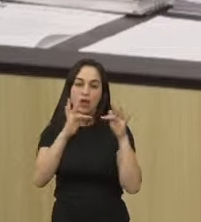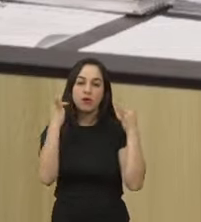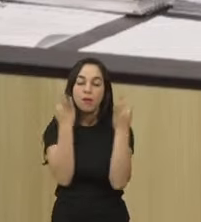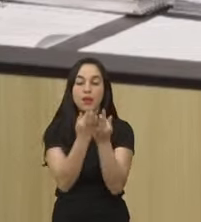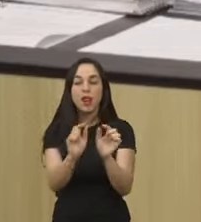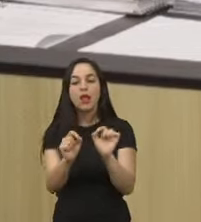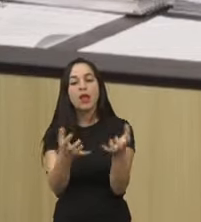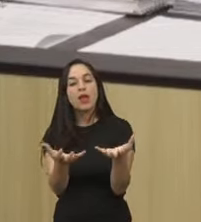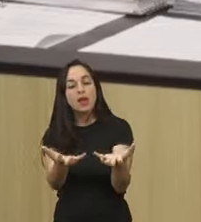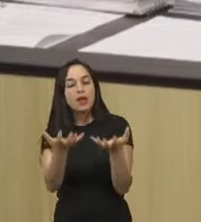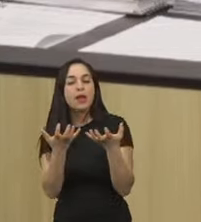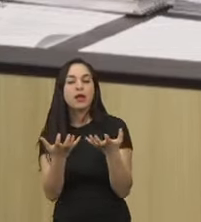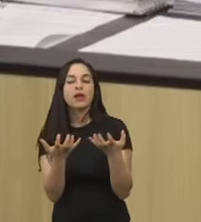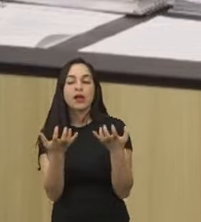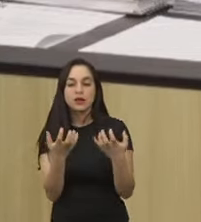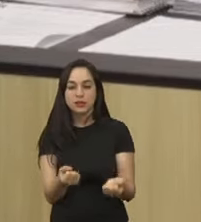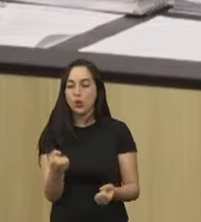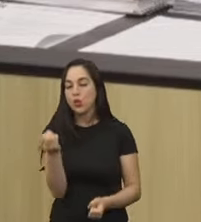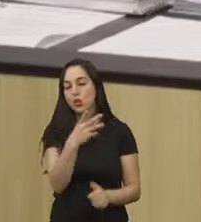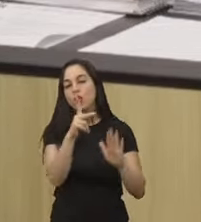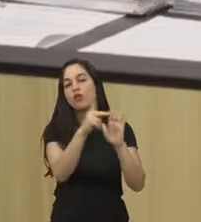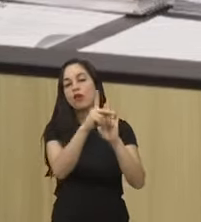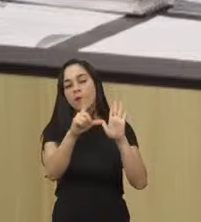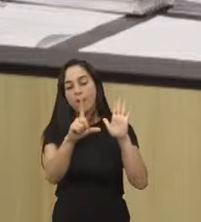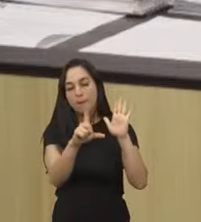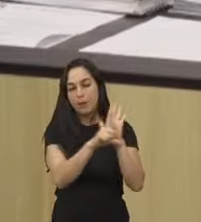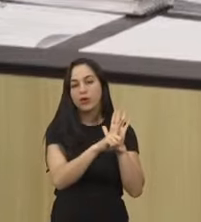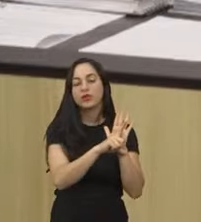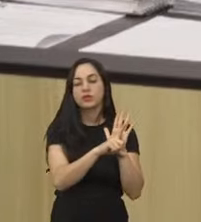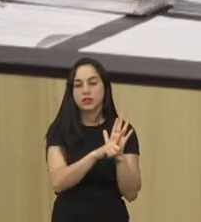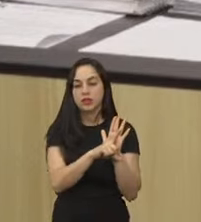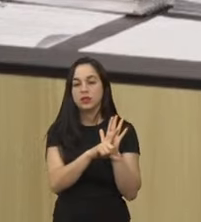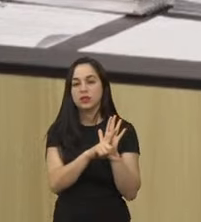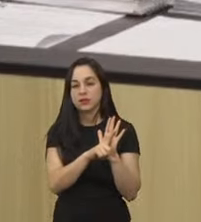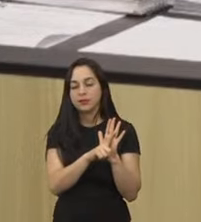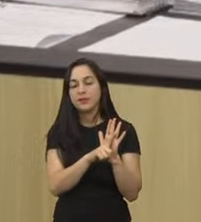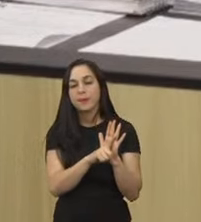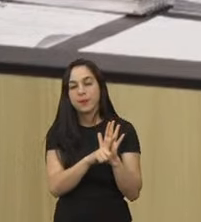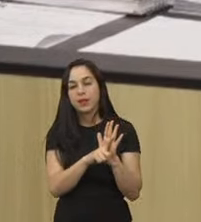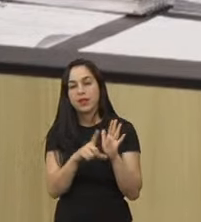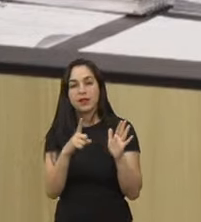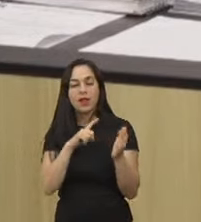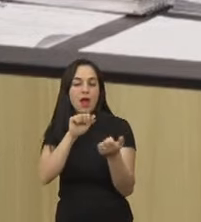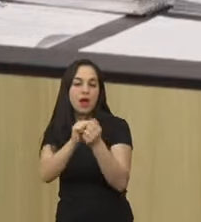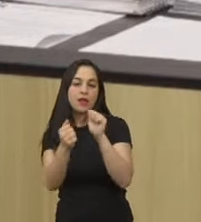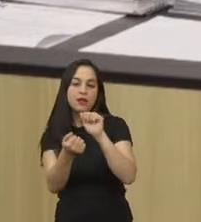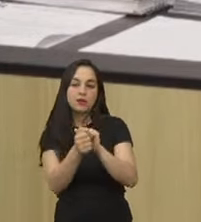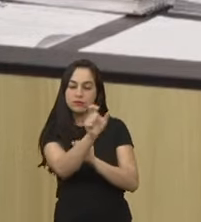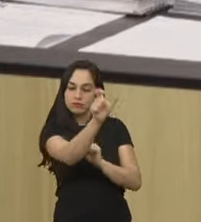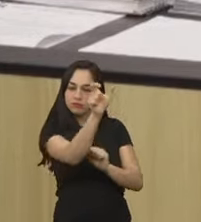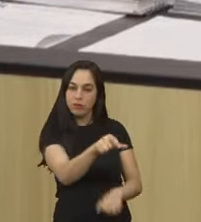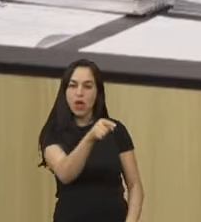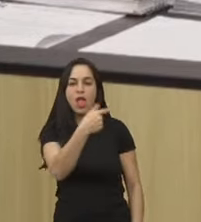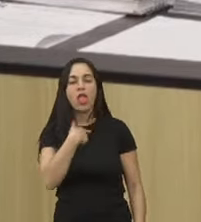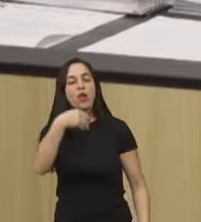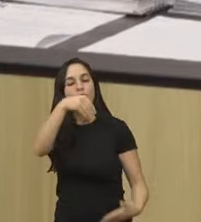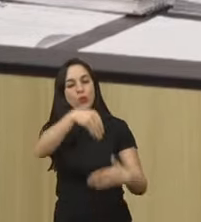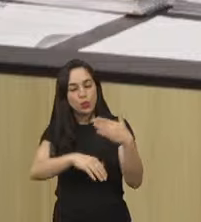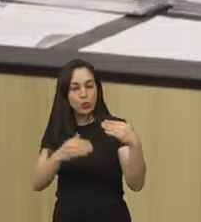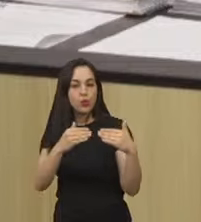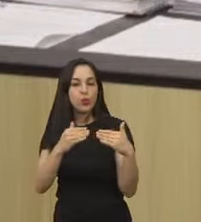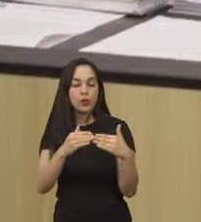queiram aderir ao novo projeto, que também ele garante a adequação para essa pessoa. Então, o meu voto será